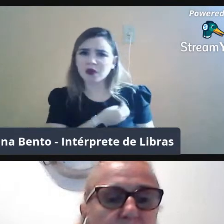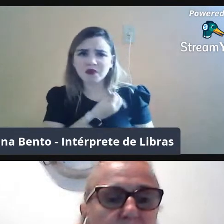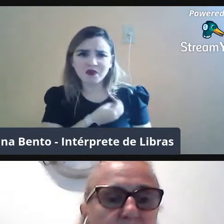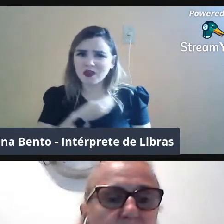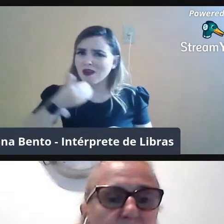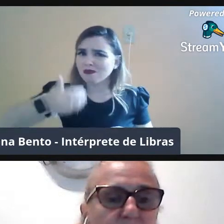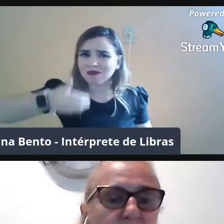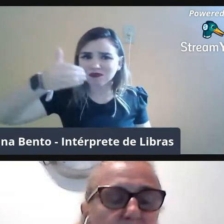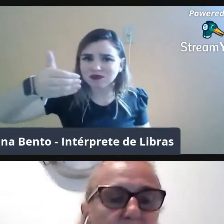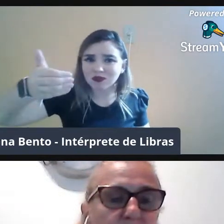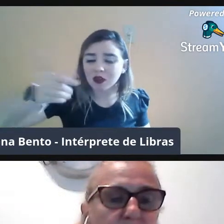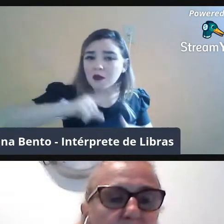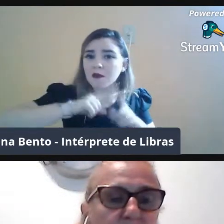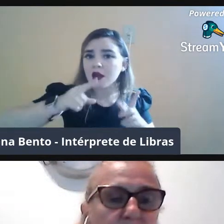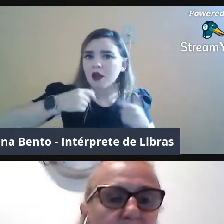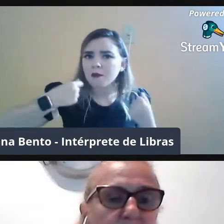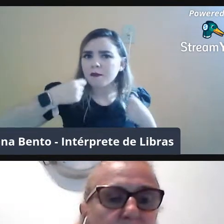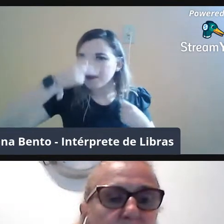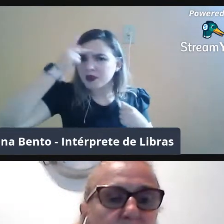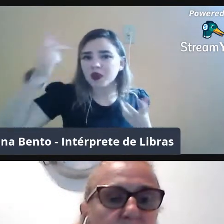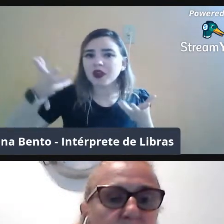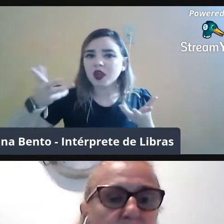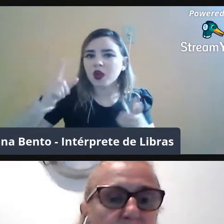isso, mas as pessoas